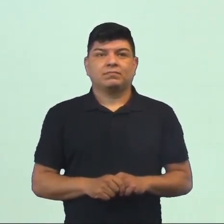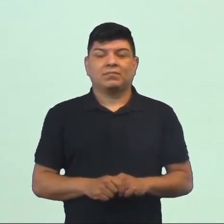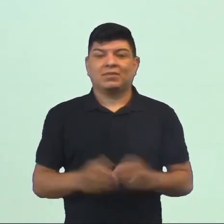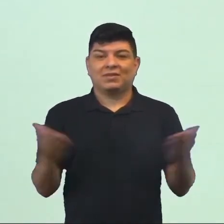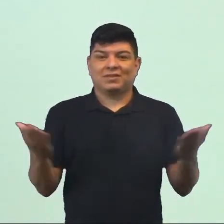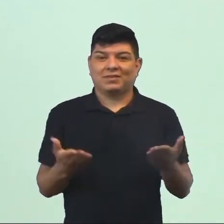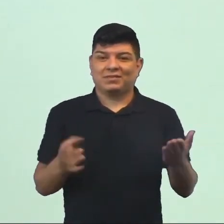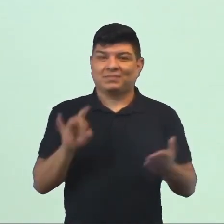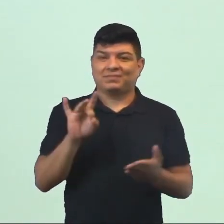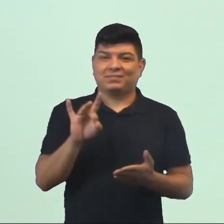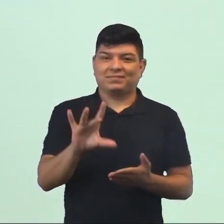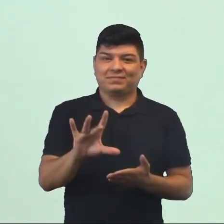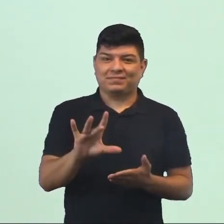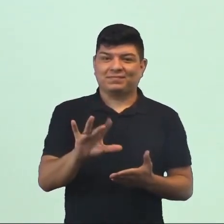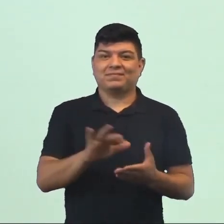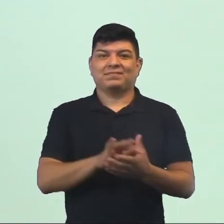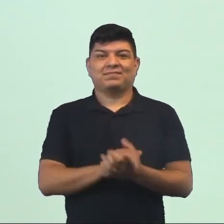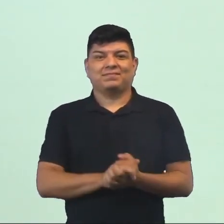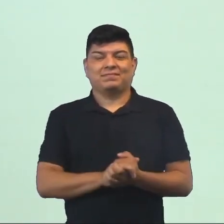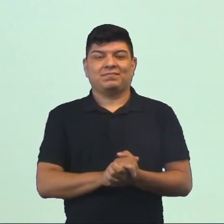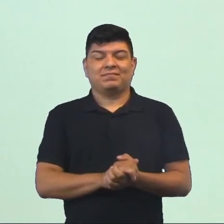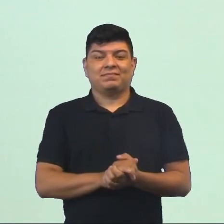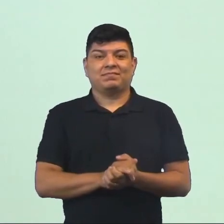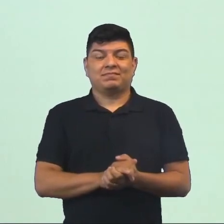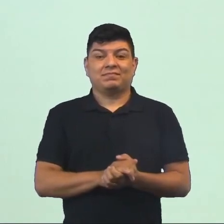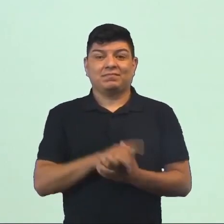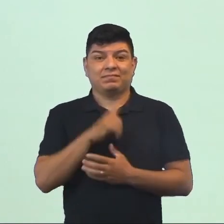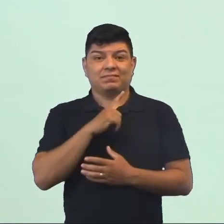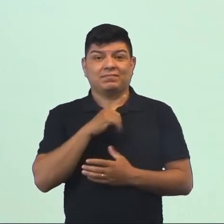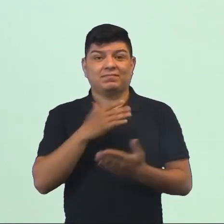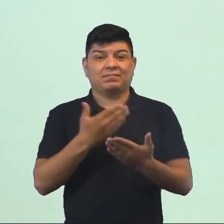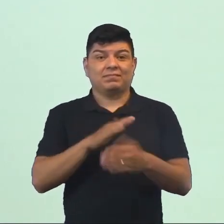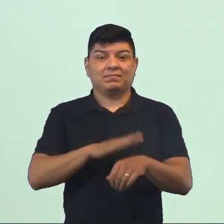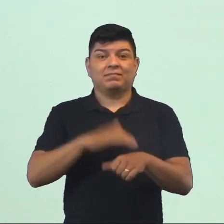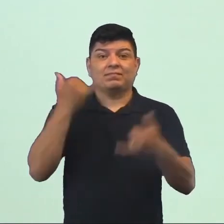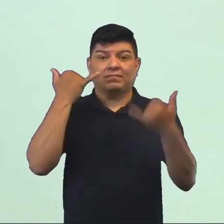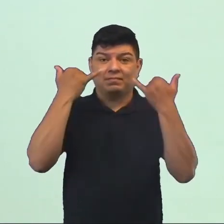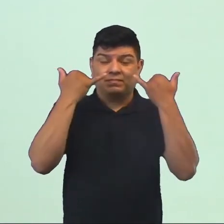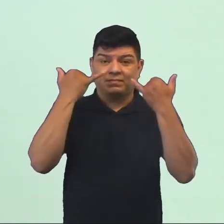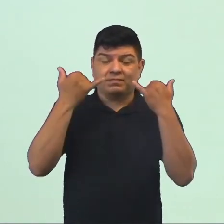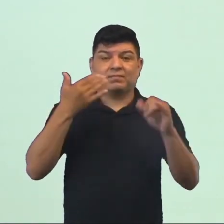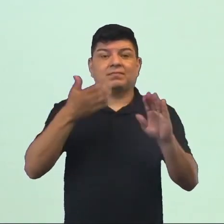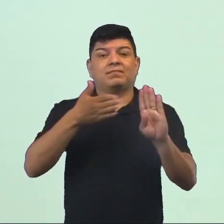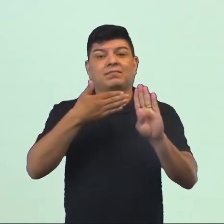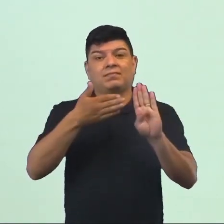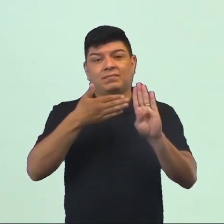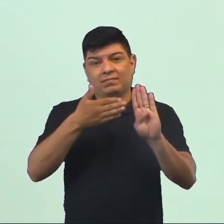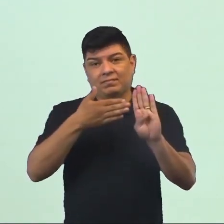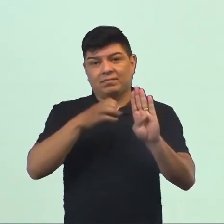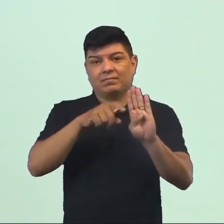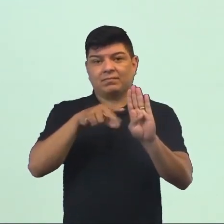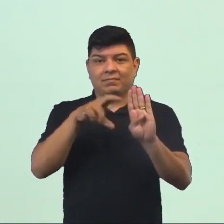Por hoje é só. Para ter mais informações, acesso a essa aula e mais